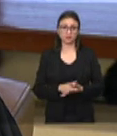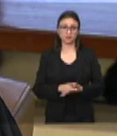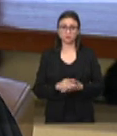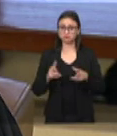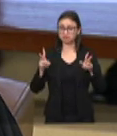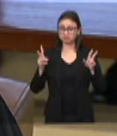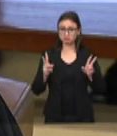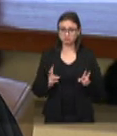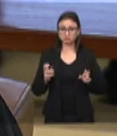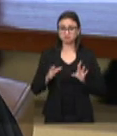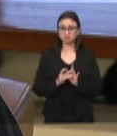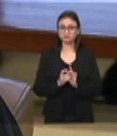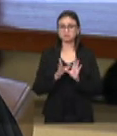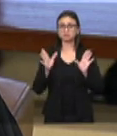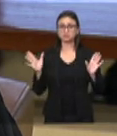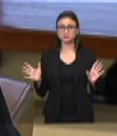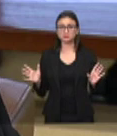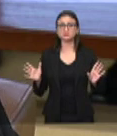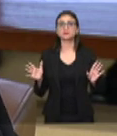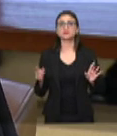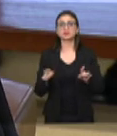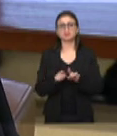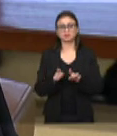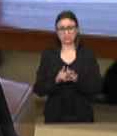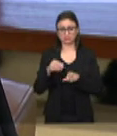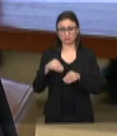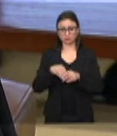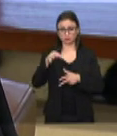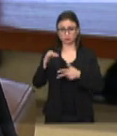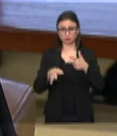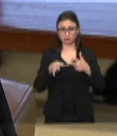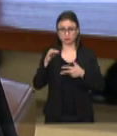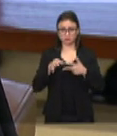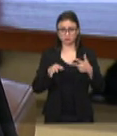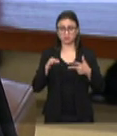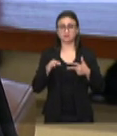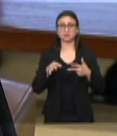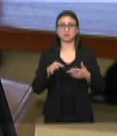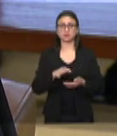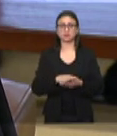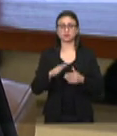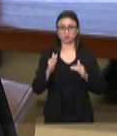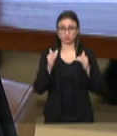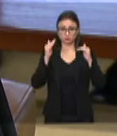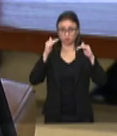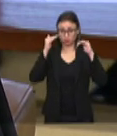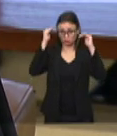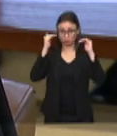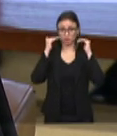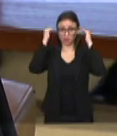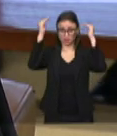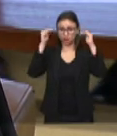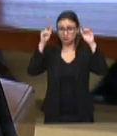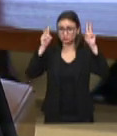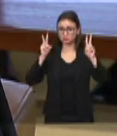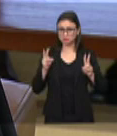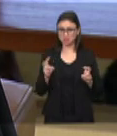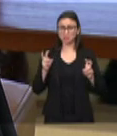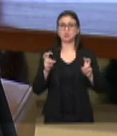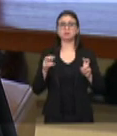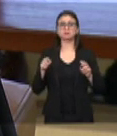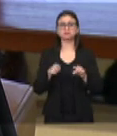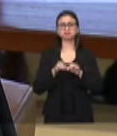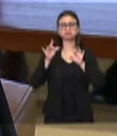interpretativa que permita, ainda dentro da jurisprudência centrípeta do Supremo sobre o tema, que